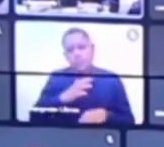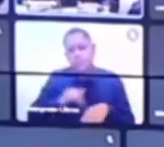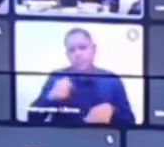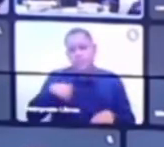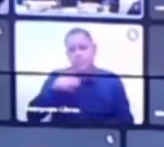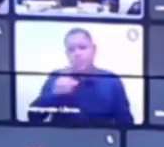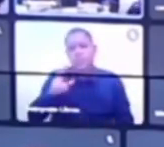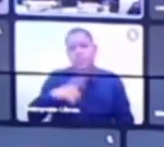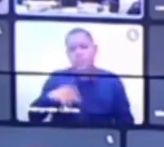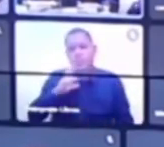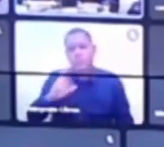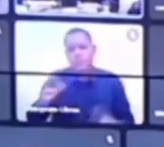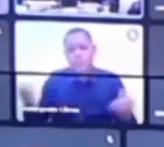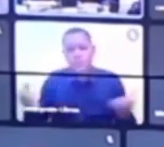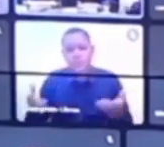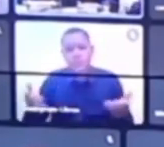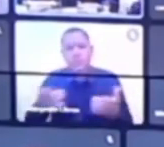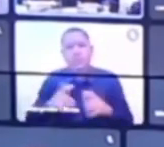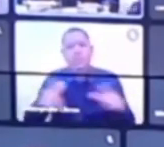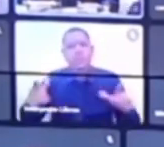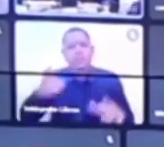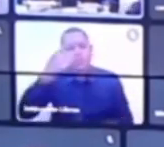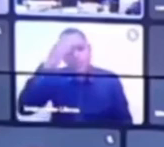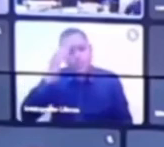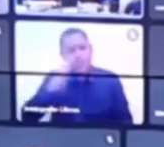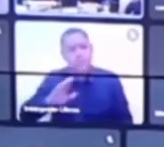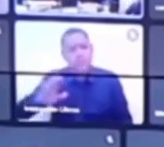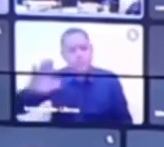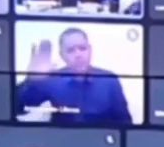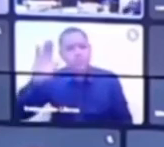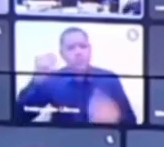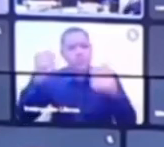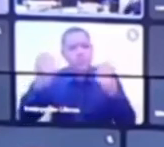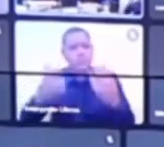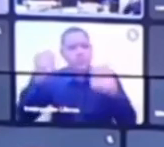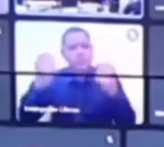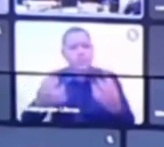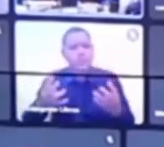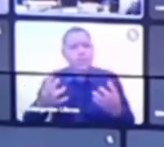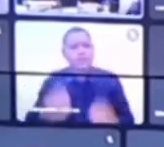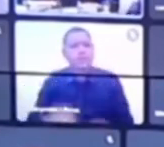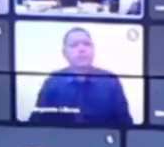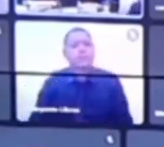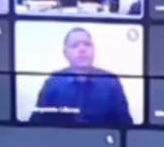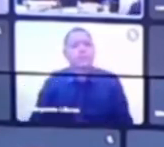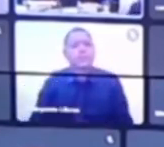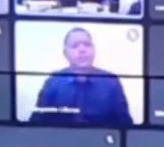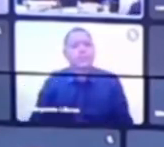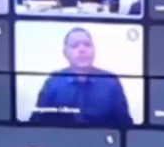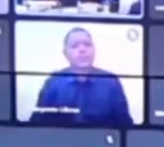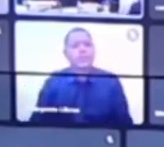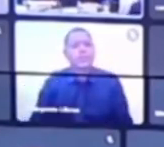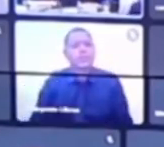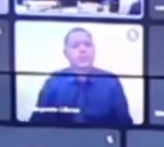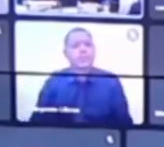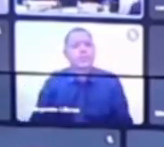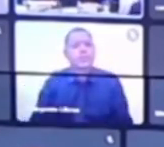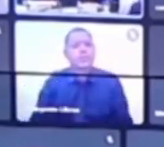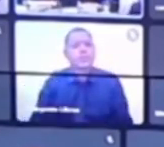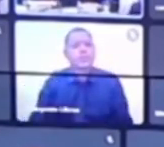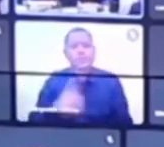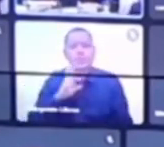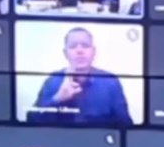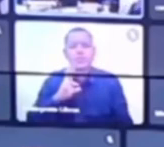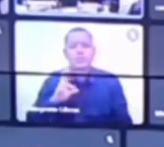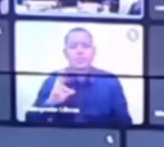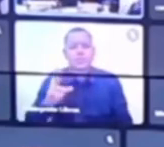rejeitar, outros colegas pediram a palavra para rejeitar e eu fui o único a ser mencionado por Vossa Excelência. Excelência, então, em resposta a